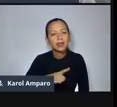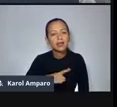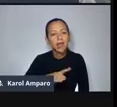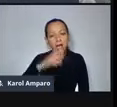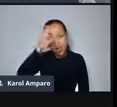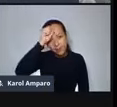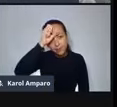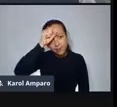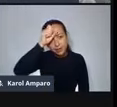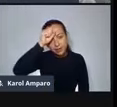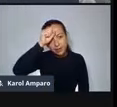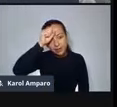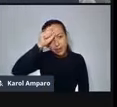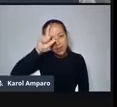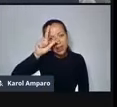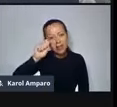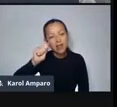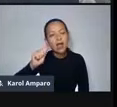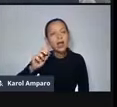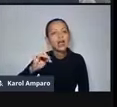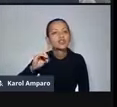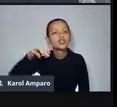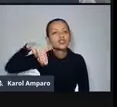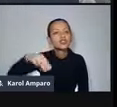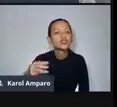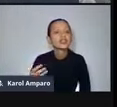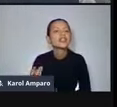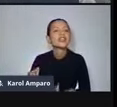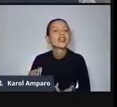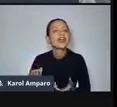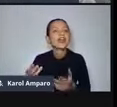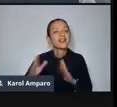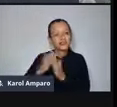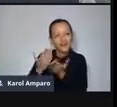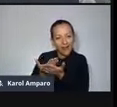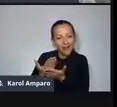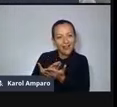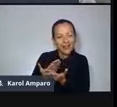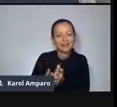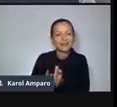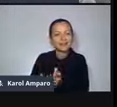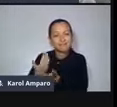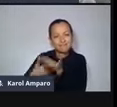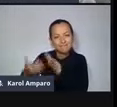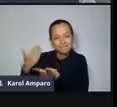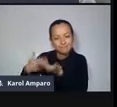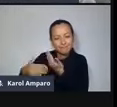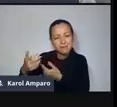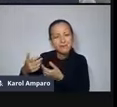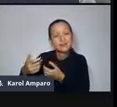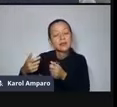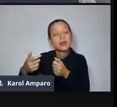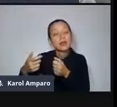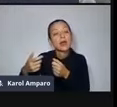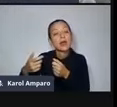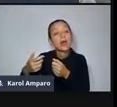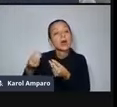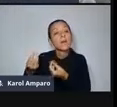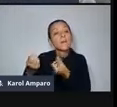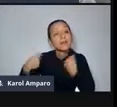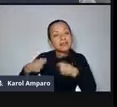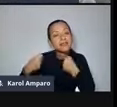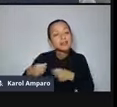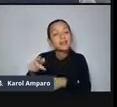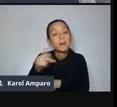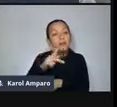para eu colocar a capoeira lá dentro, a gente tinha que fazer o concurso para educação física, né? Por isso que naquela época você tem que ser professor de educação física para poder pleitear algo, como na